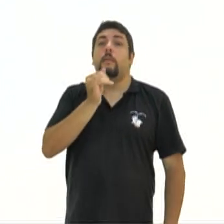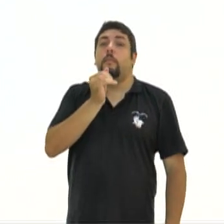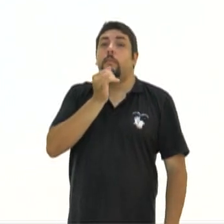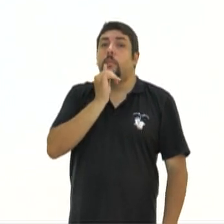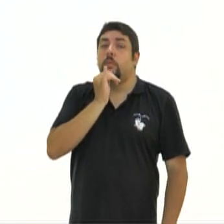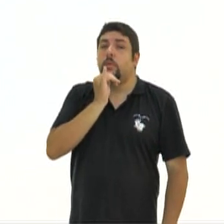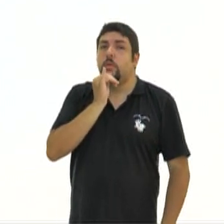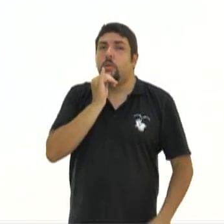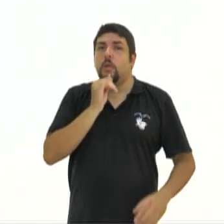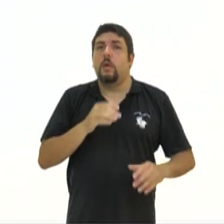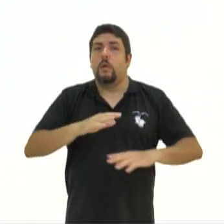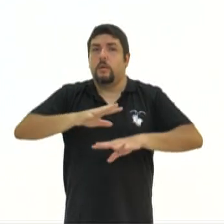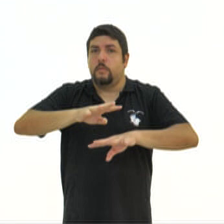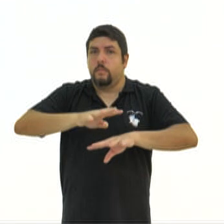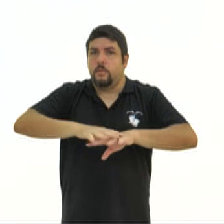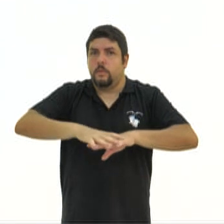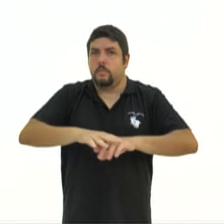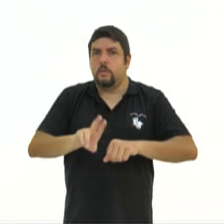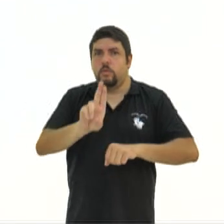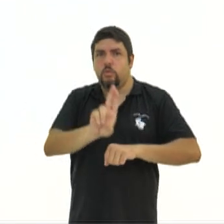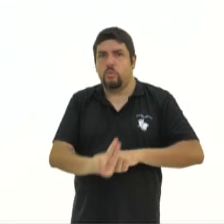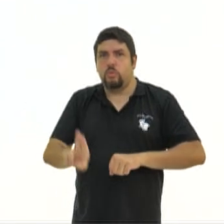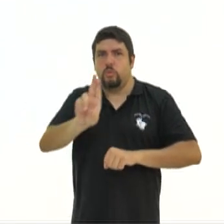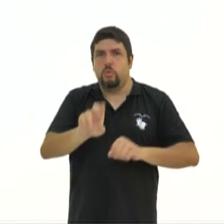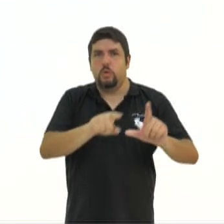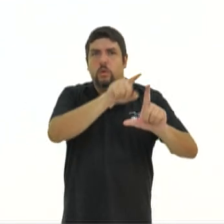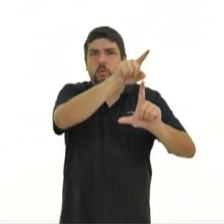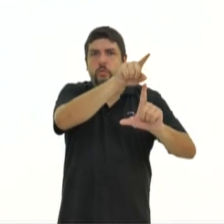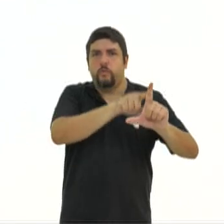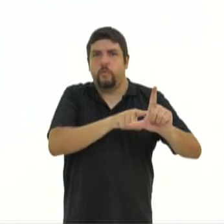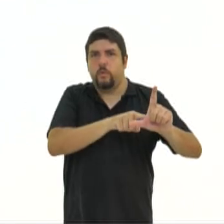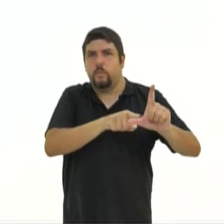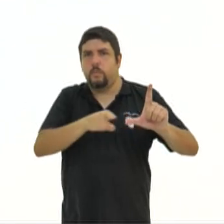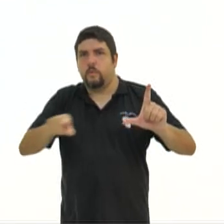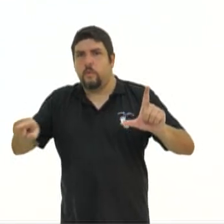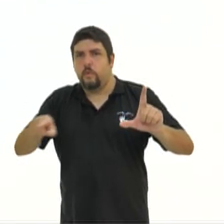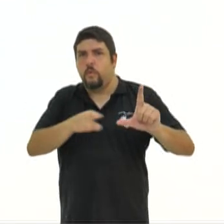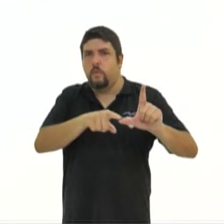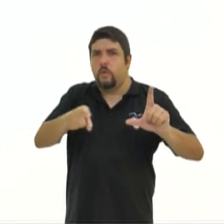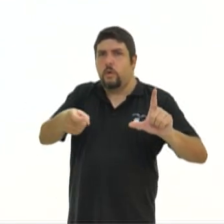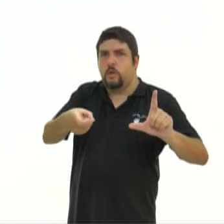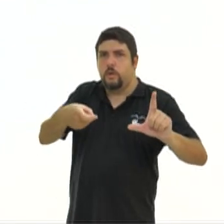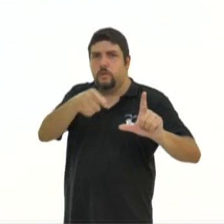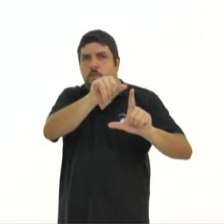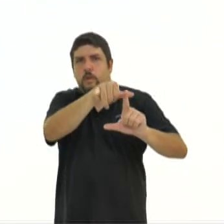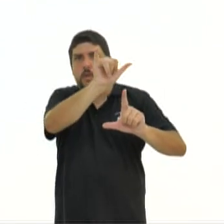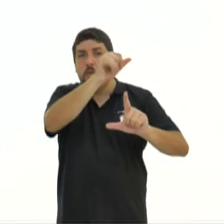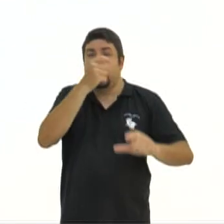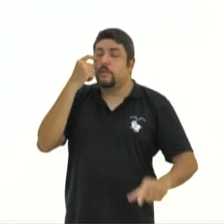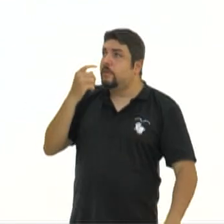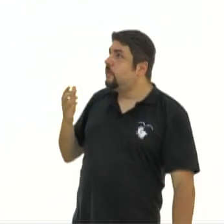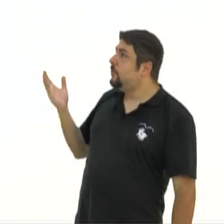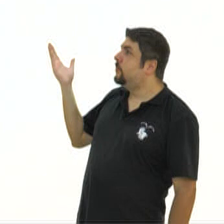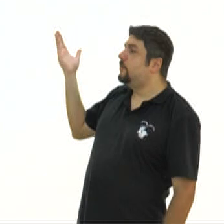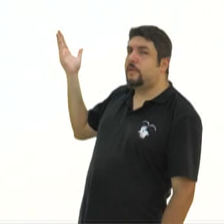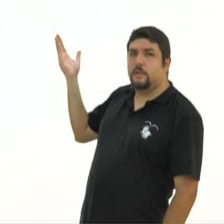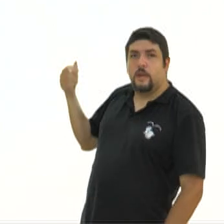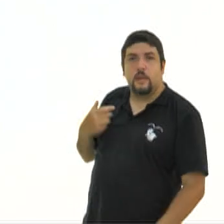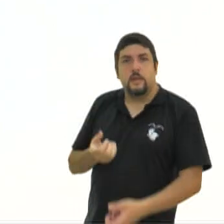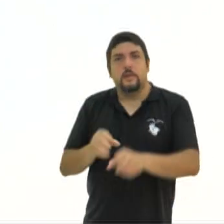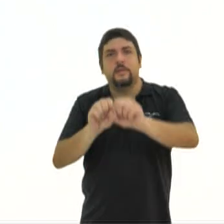coordenadas cartesianas. Quem ensinou isso aí? Foi esse cara aqui, ó. Ele que está dando um tchauzinho para você. René